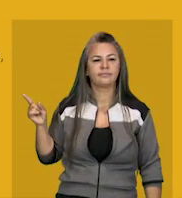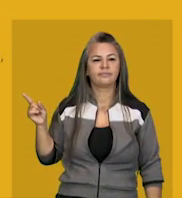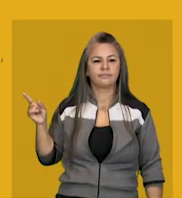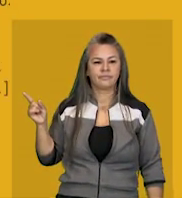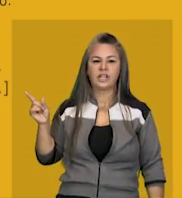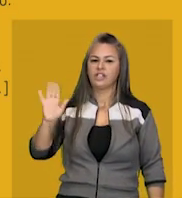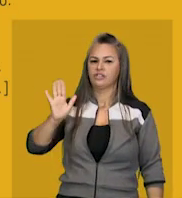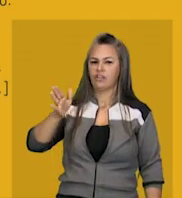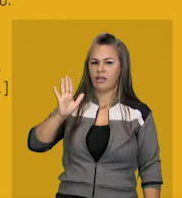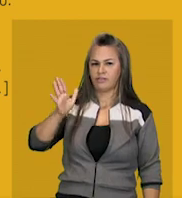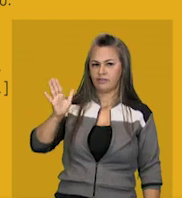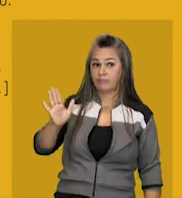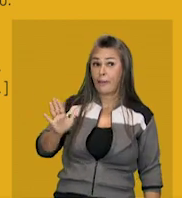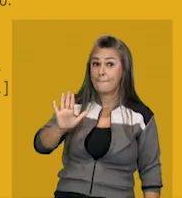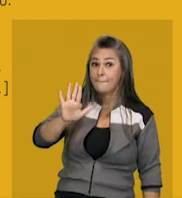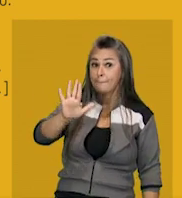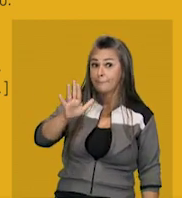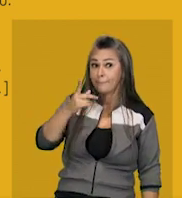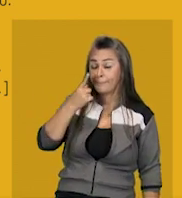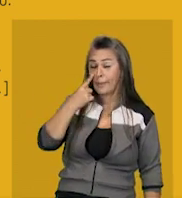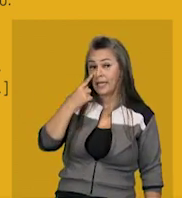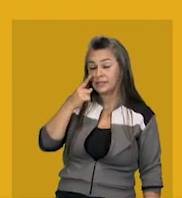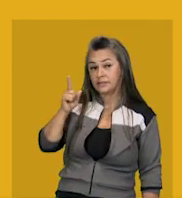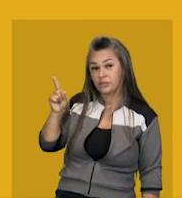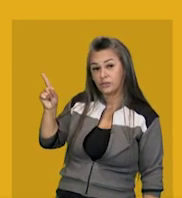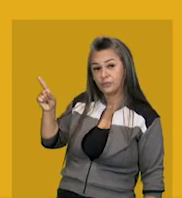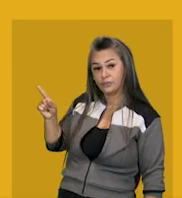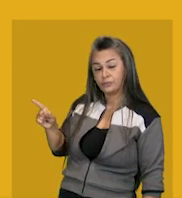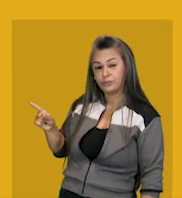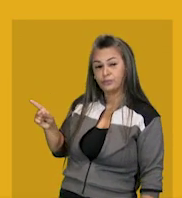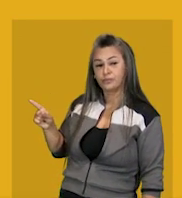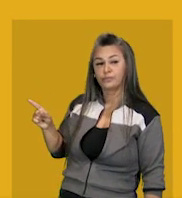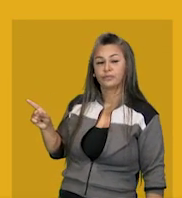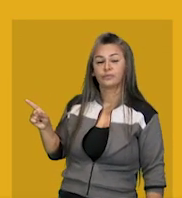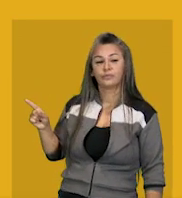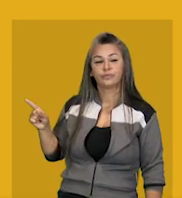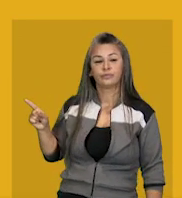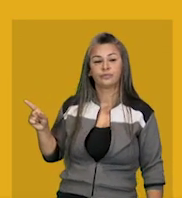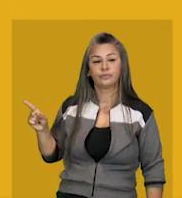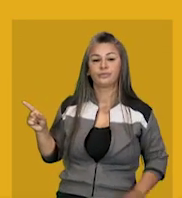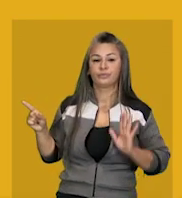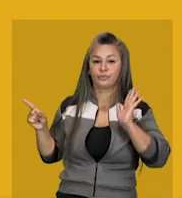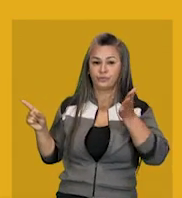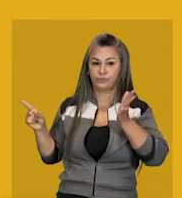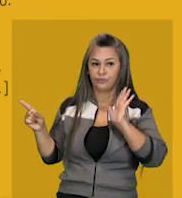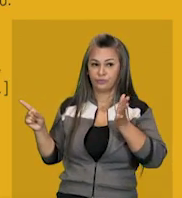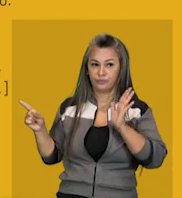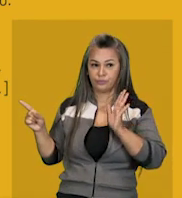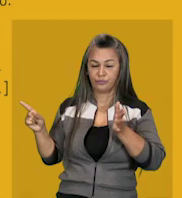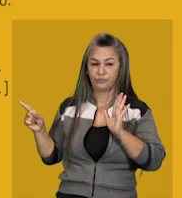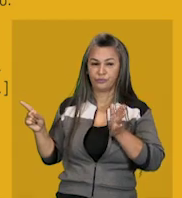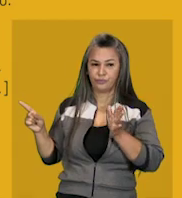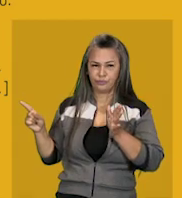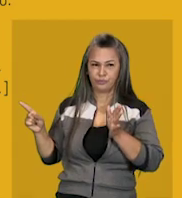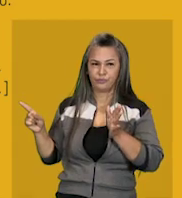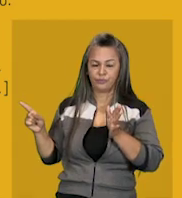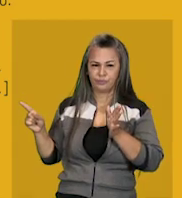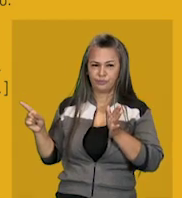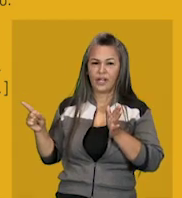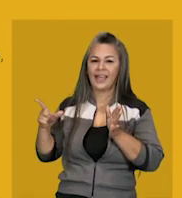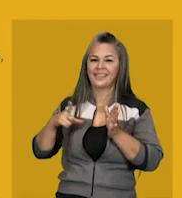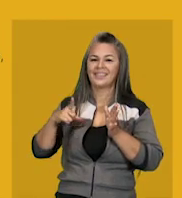comparativas, consecutivas, condicionais, conformativas, causais, concessivas. Elas trazem um